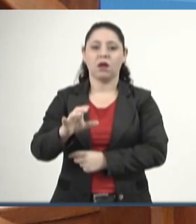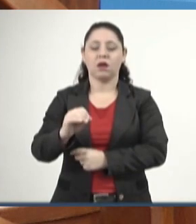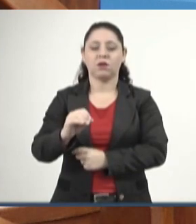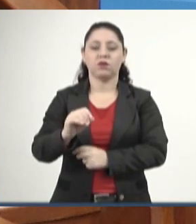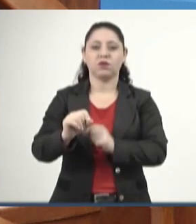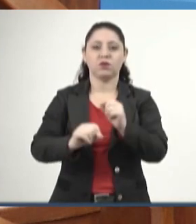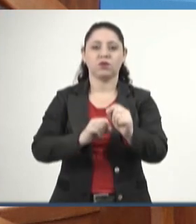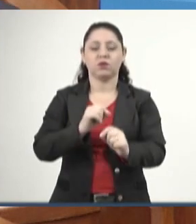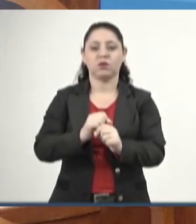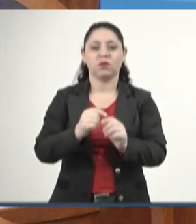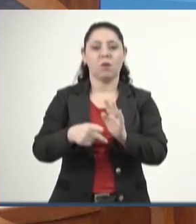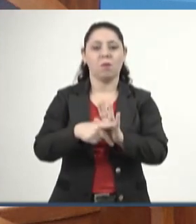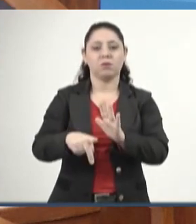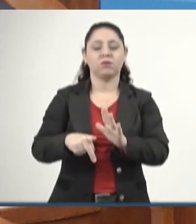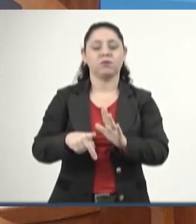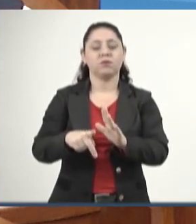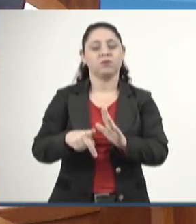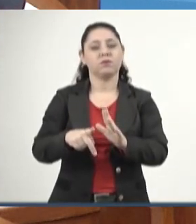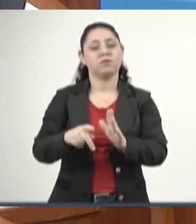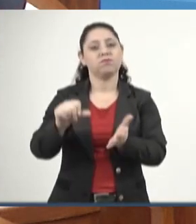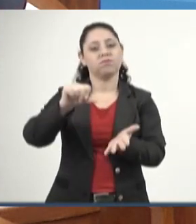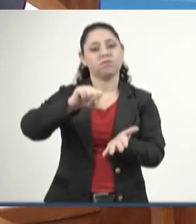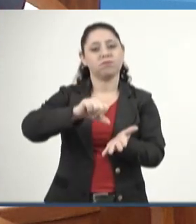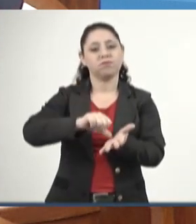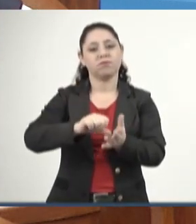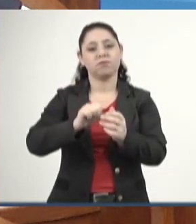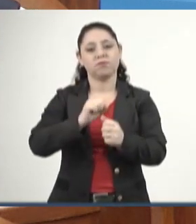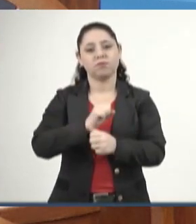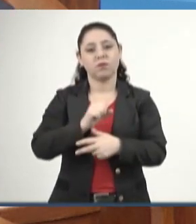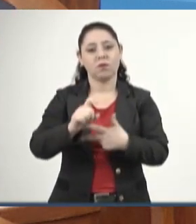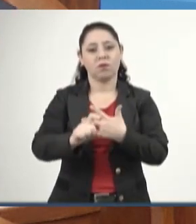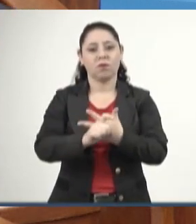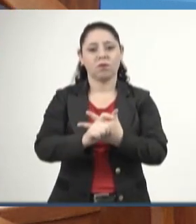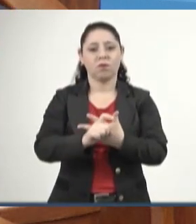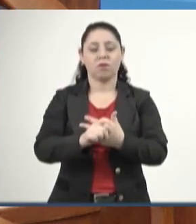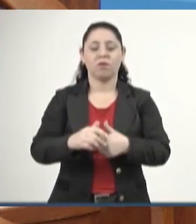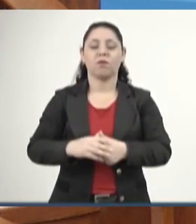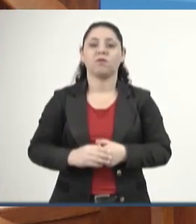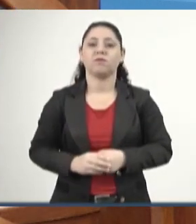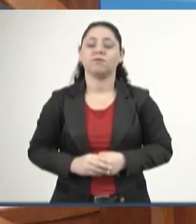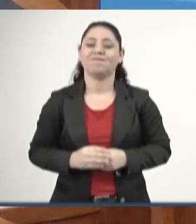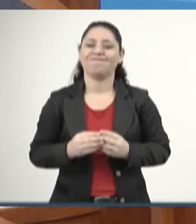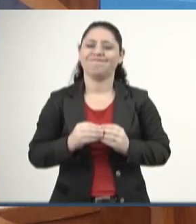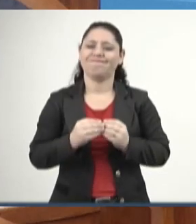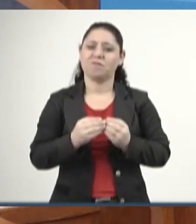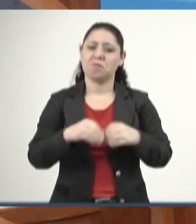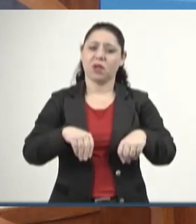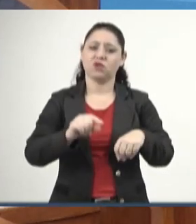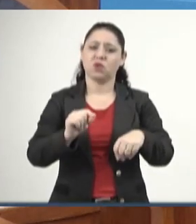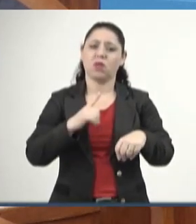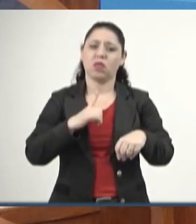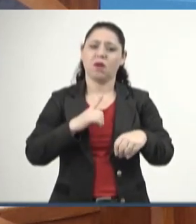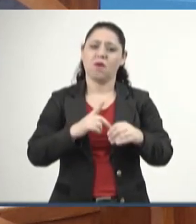Planalto, sede do Poder Executivo. Os prejuízos